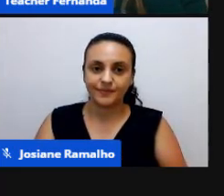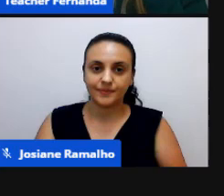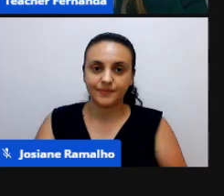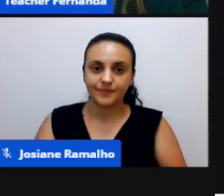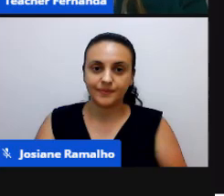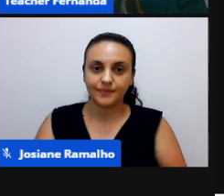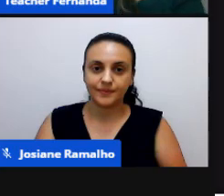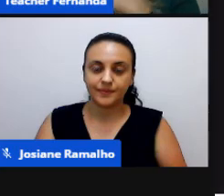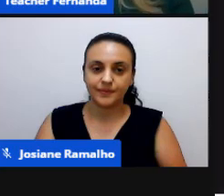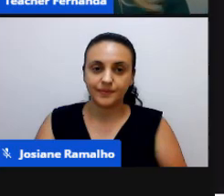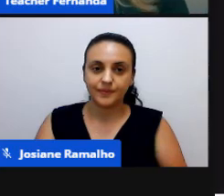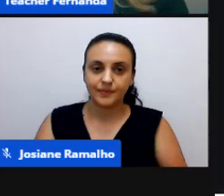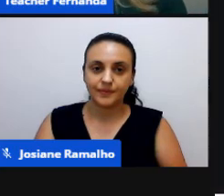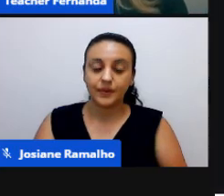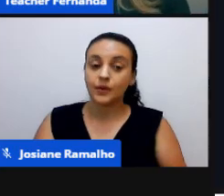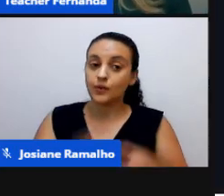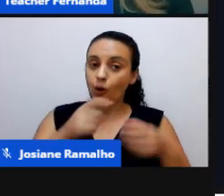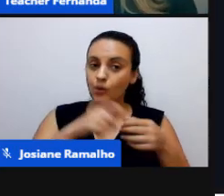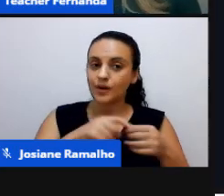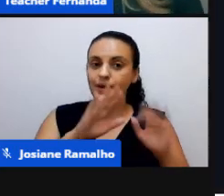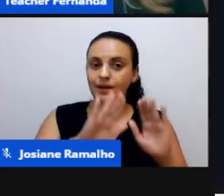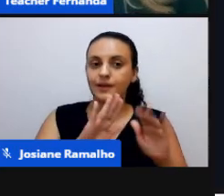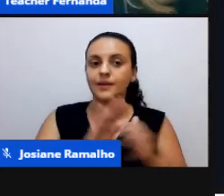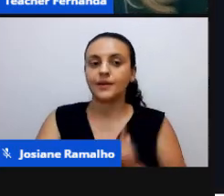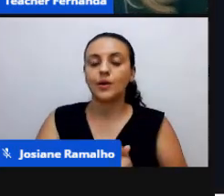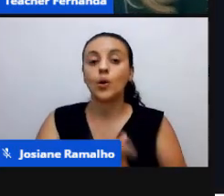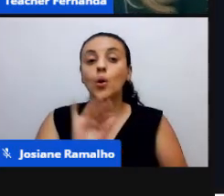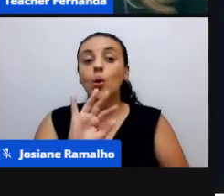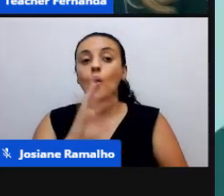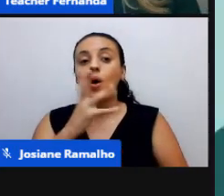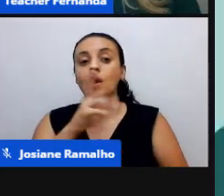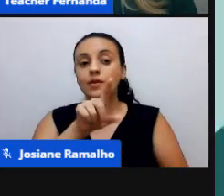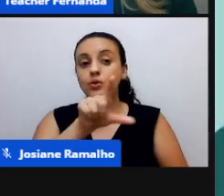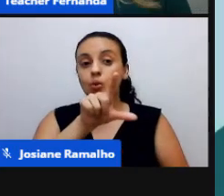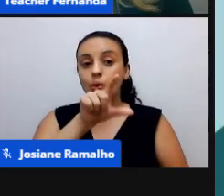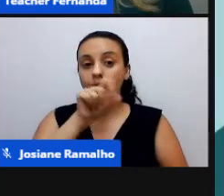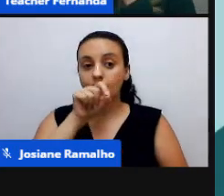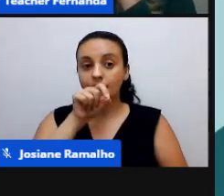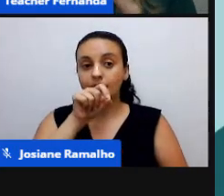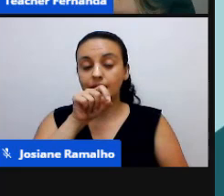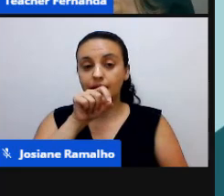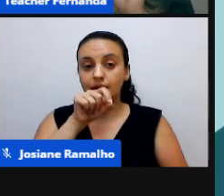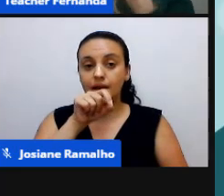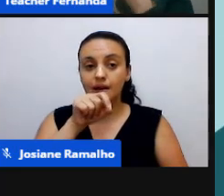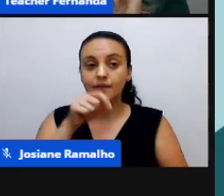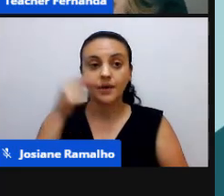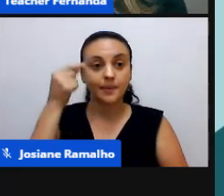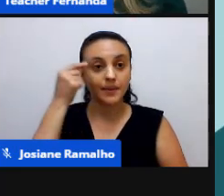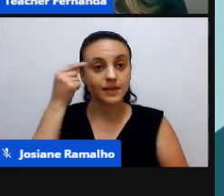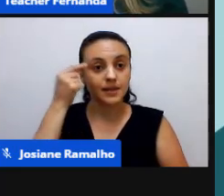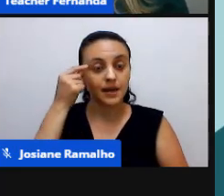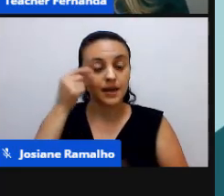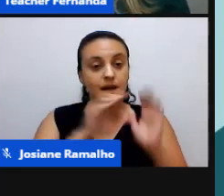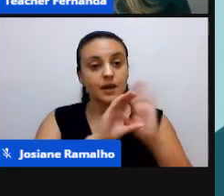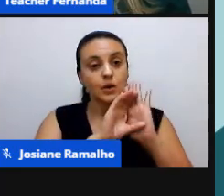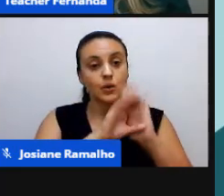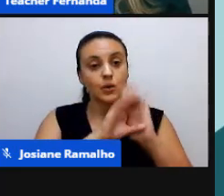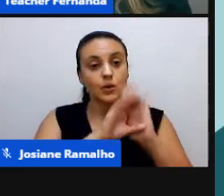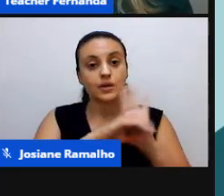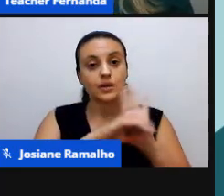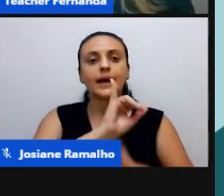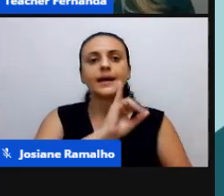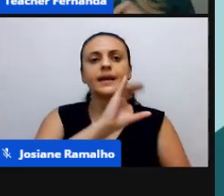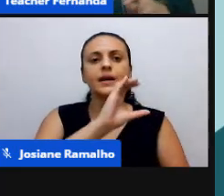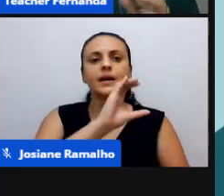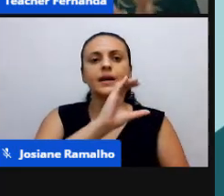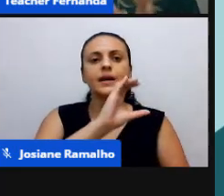voltar no quinto elemento. Quando você vai escolher esses elementos, você vai pensar no conceito da iconografia. O que